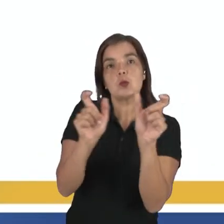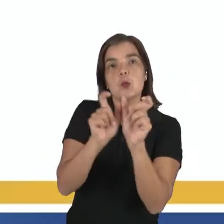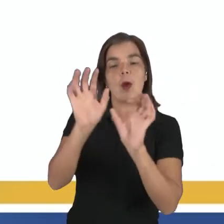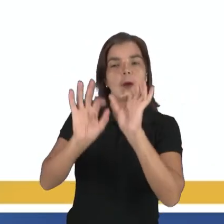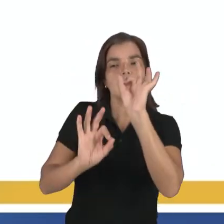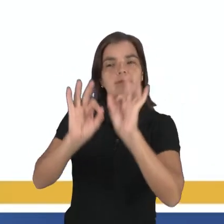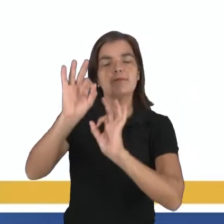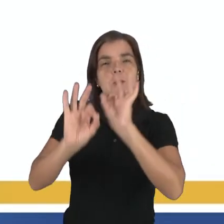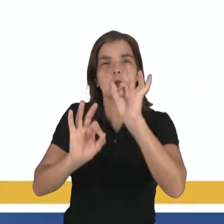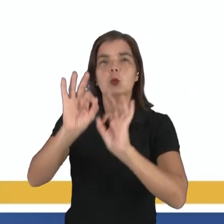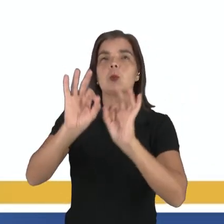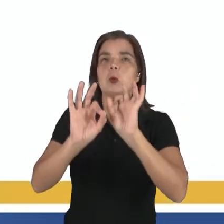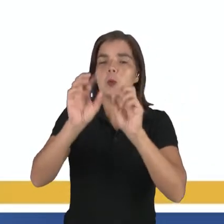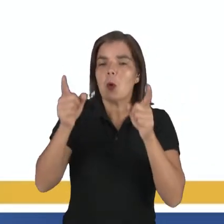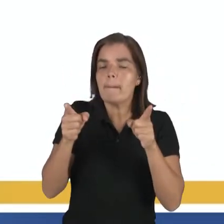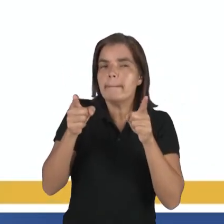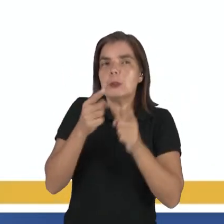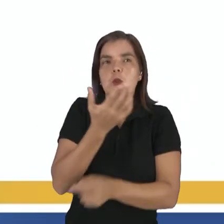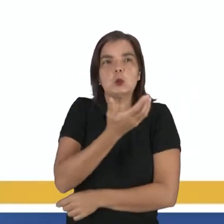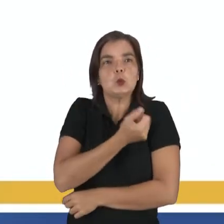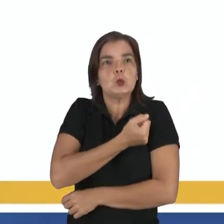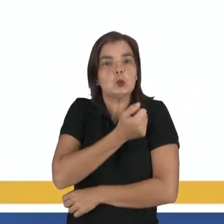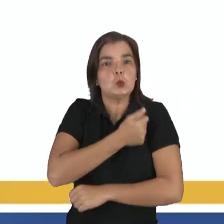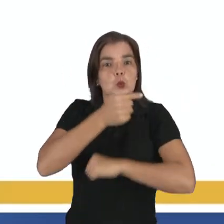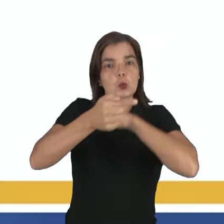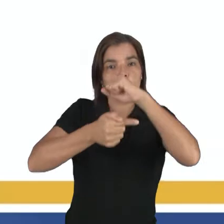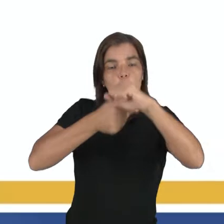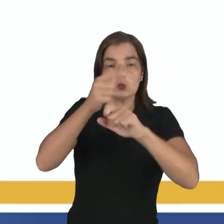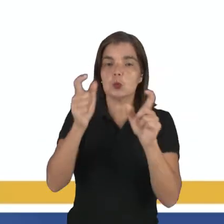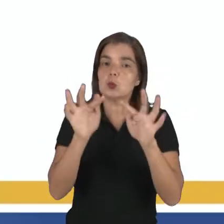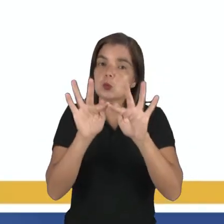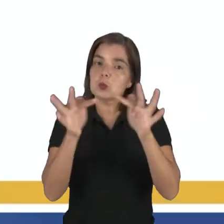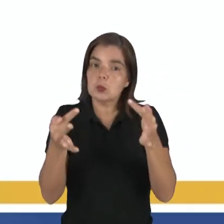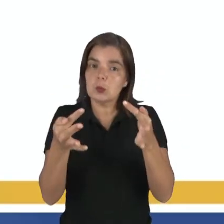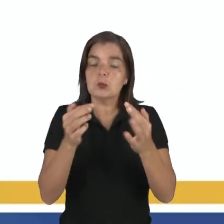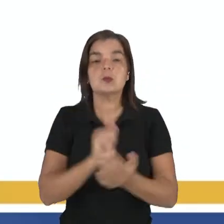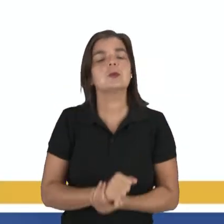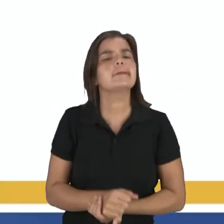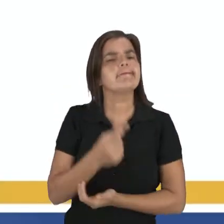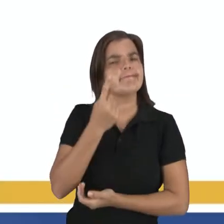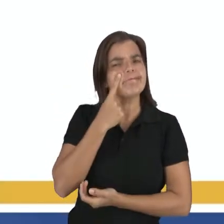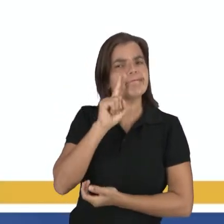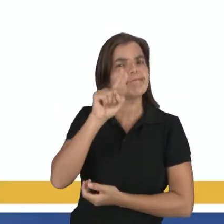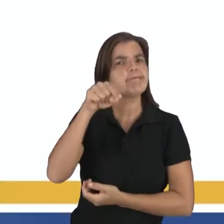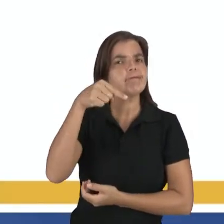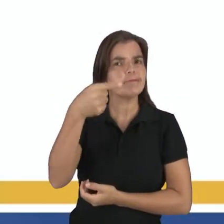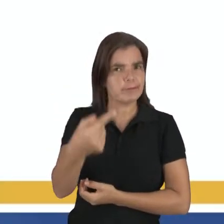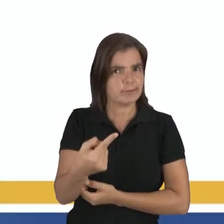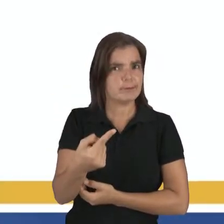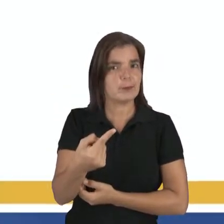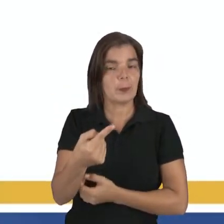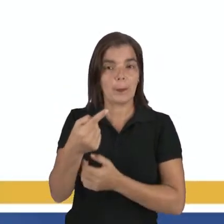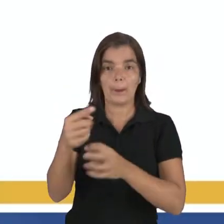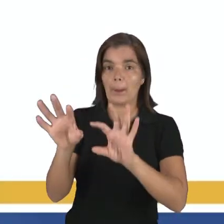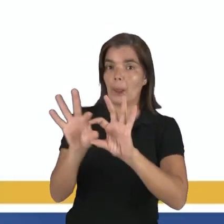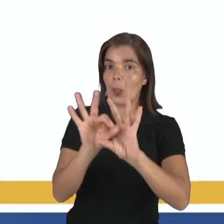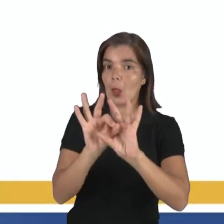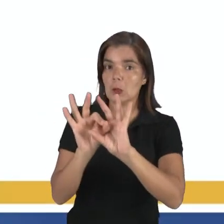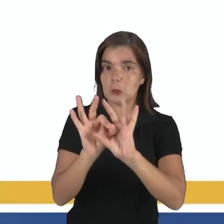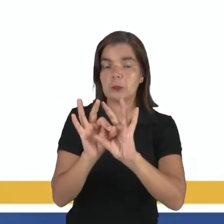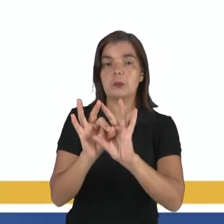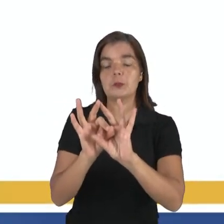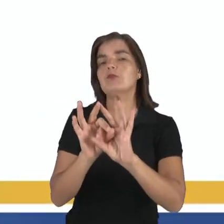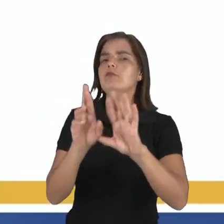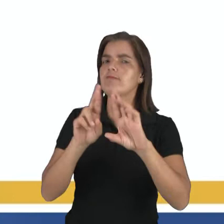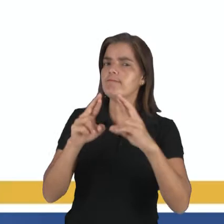átomos compostos são formados por um pequeno número de átomos simples. Então, após ele ter reunido essas